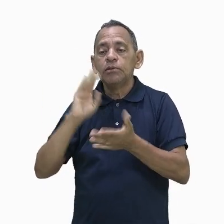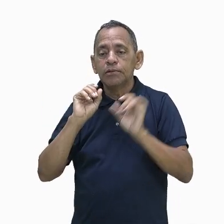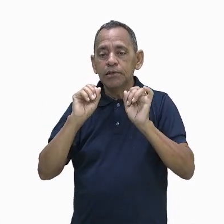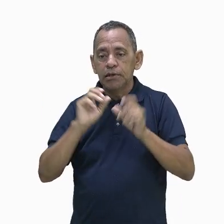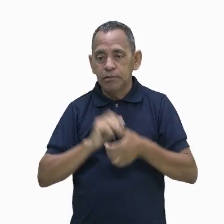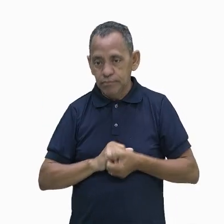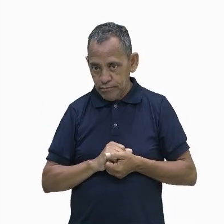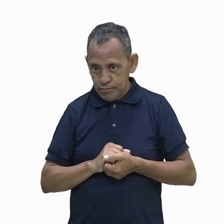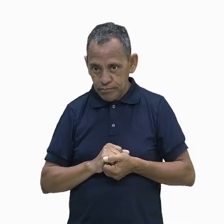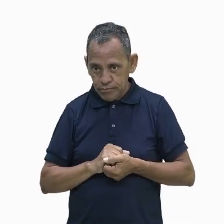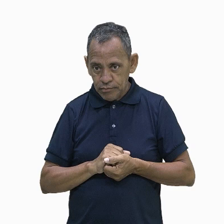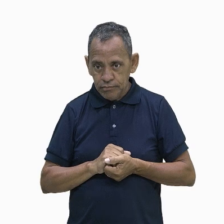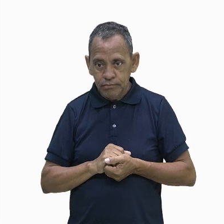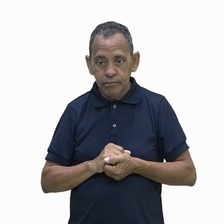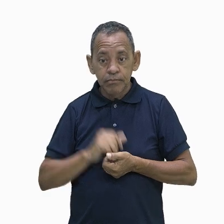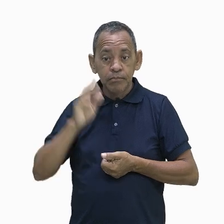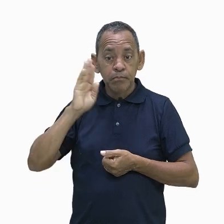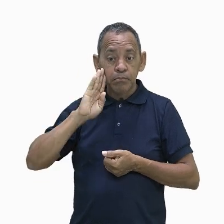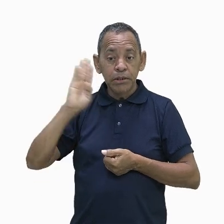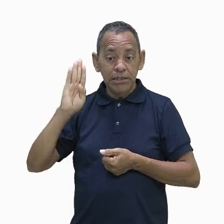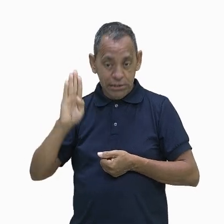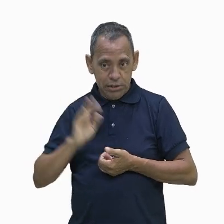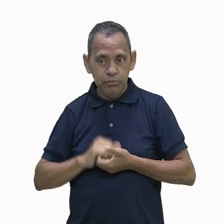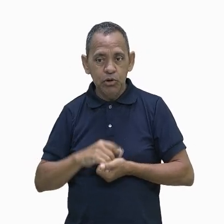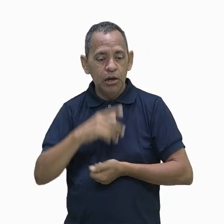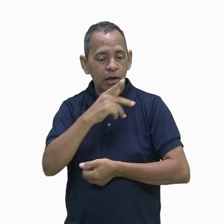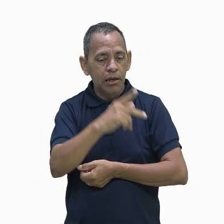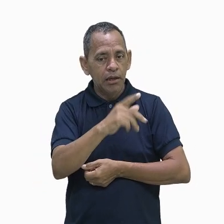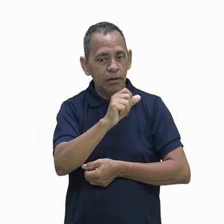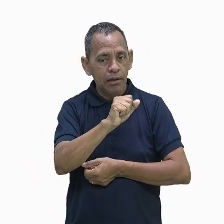de princípio de Pascal. Vejam,